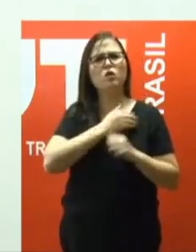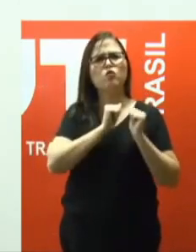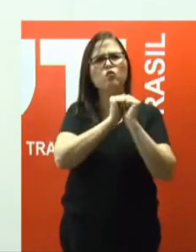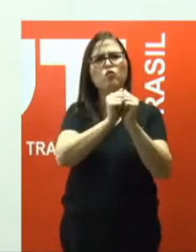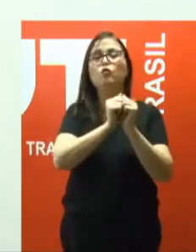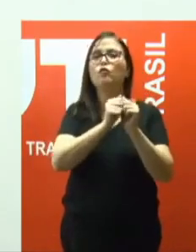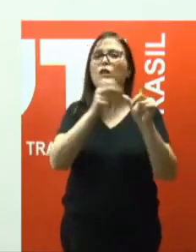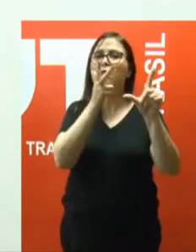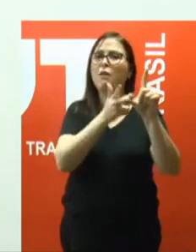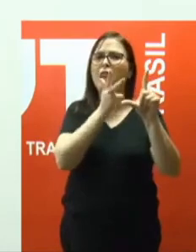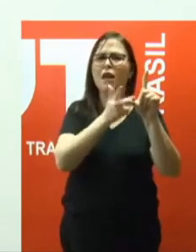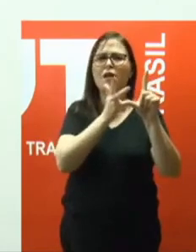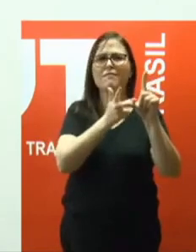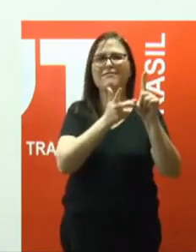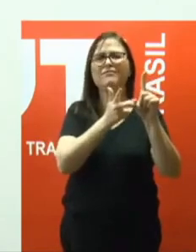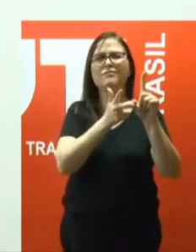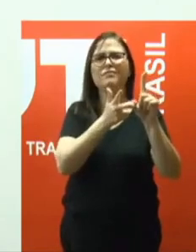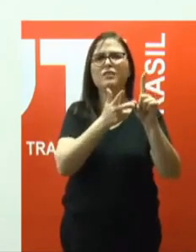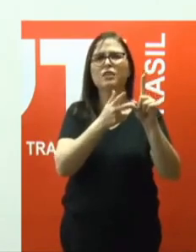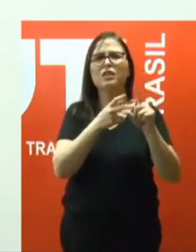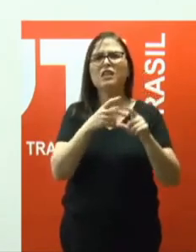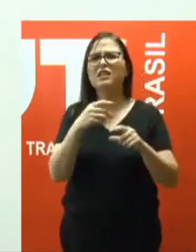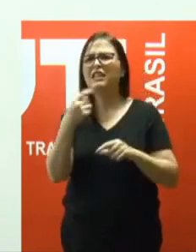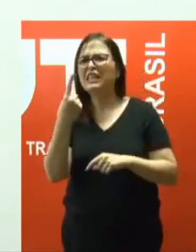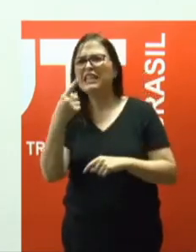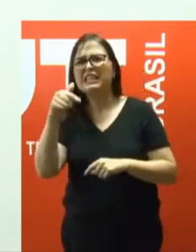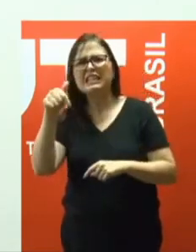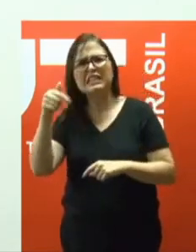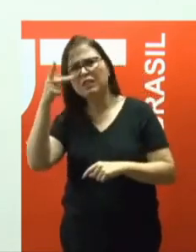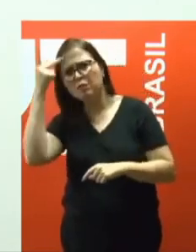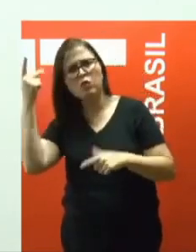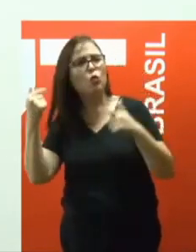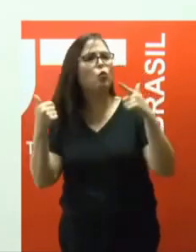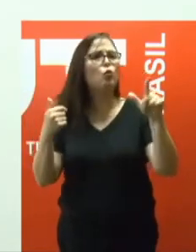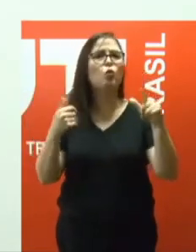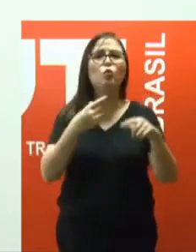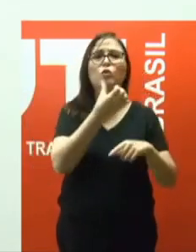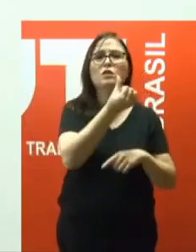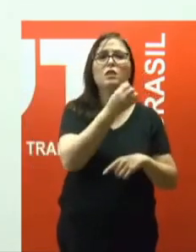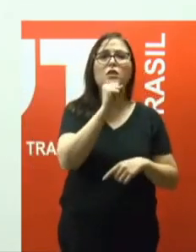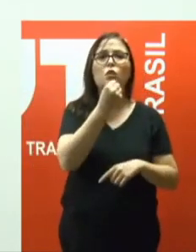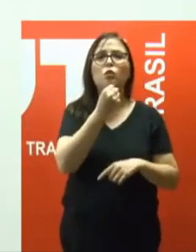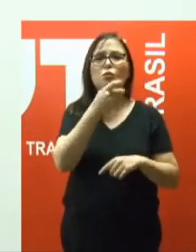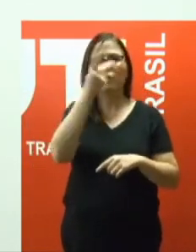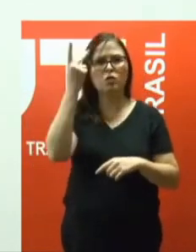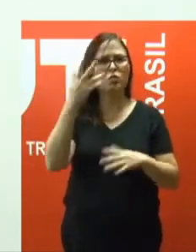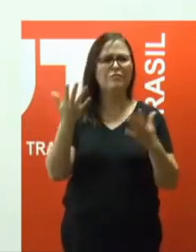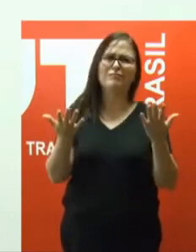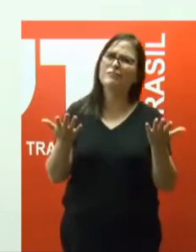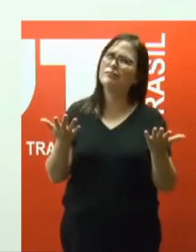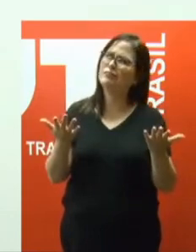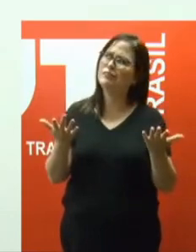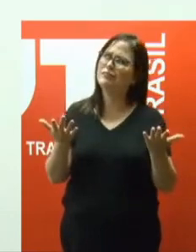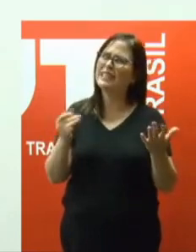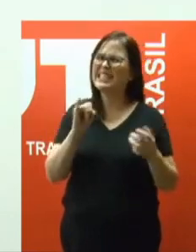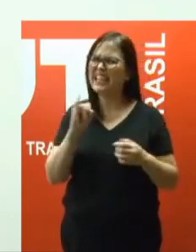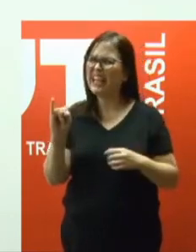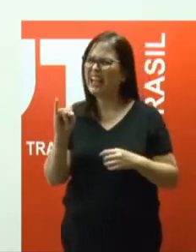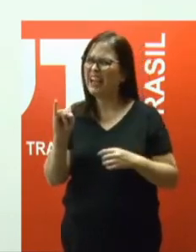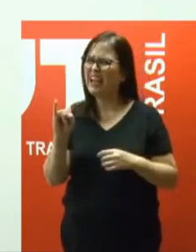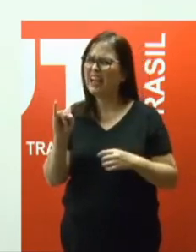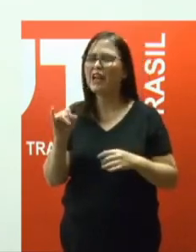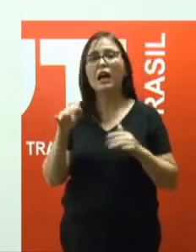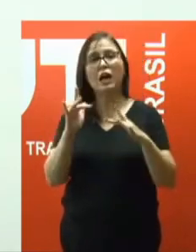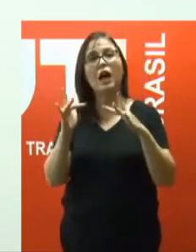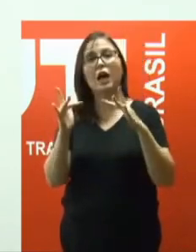fazer o levantamento, a live de um dia 17 pessoas e a do outro 68 pessoas. Então, se a gente quer fazer, usar a